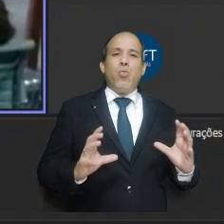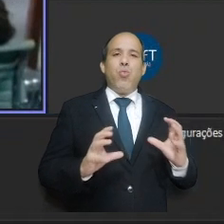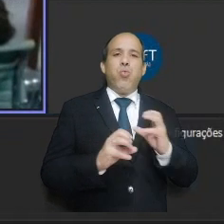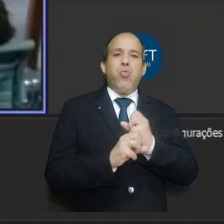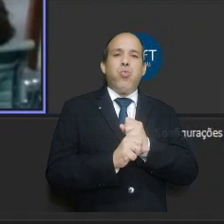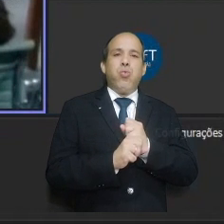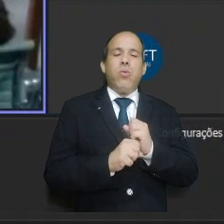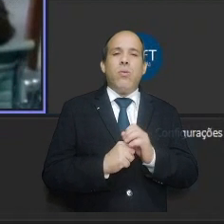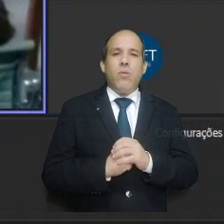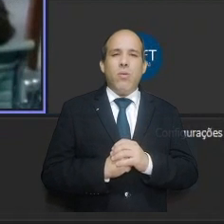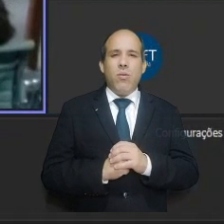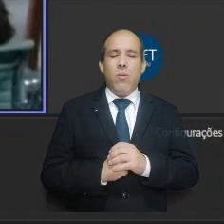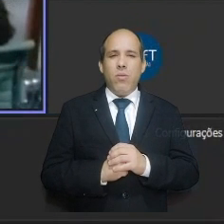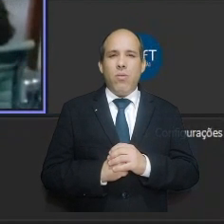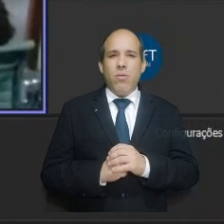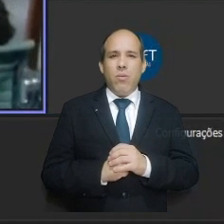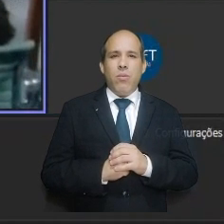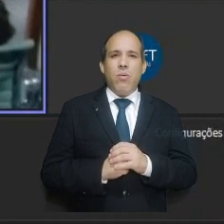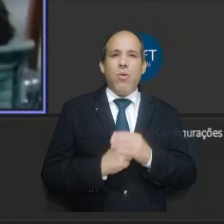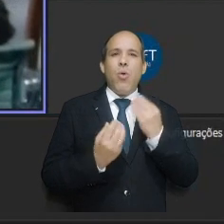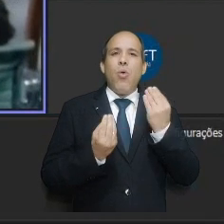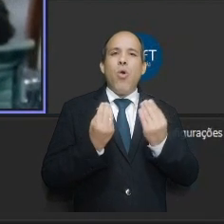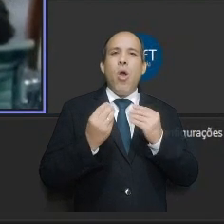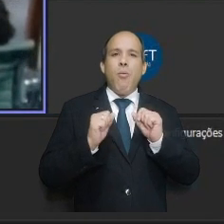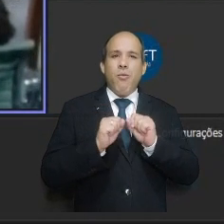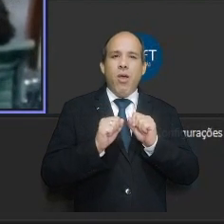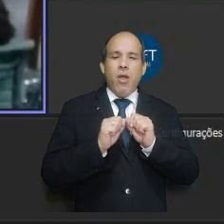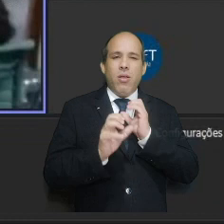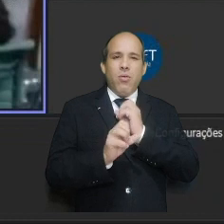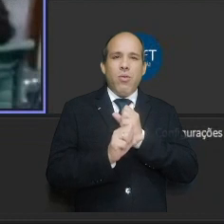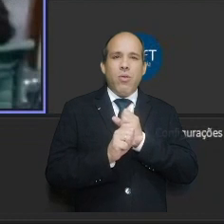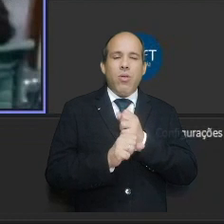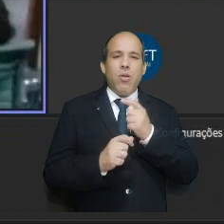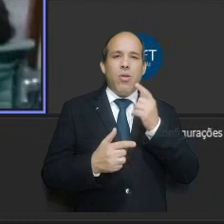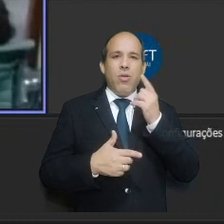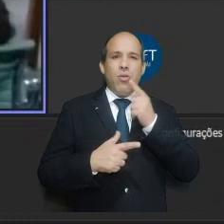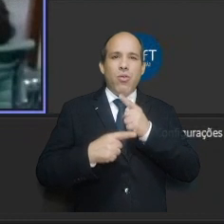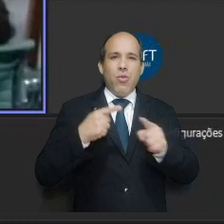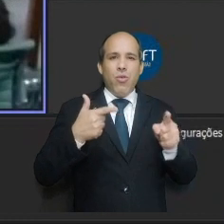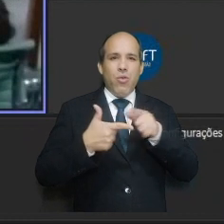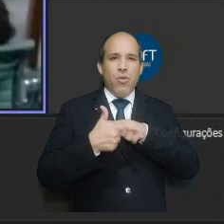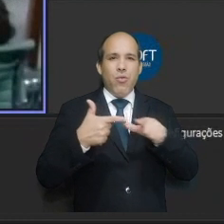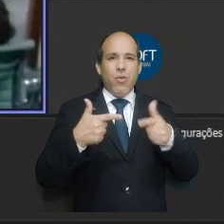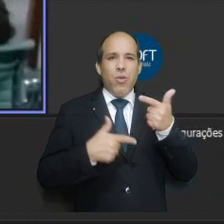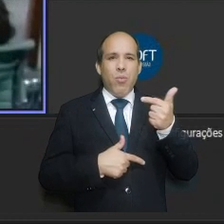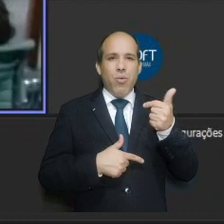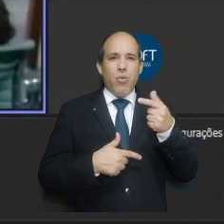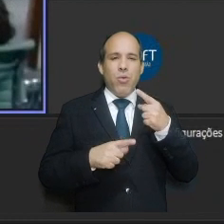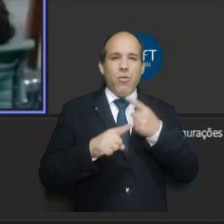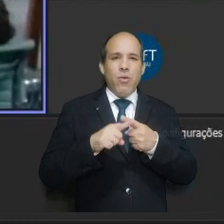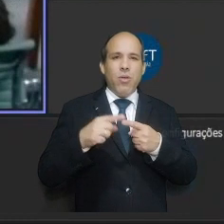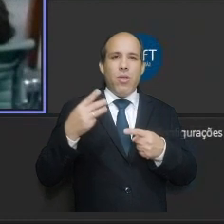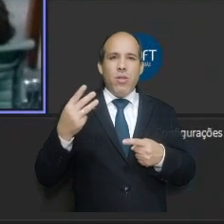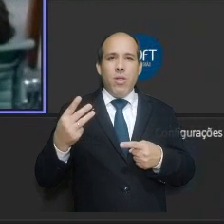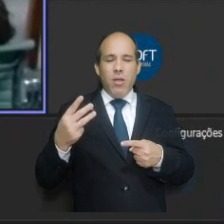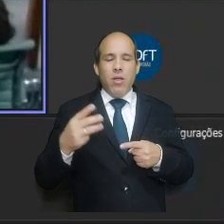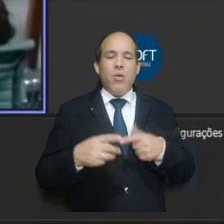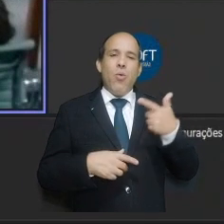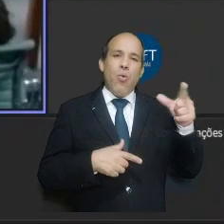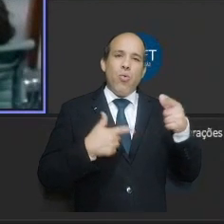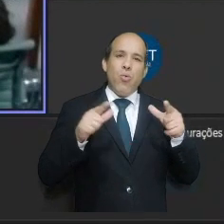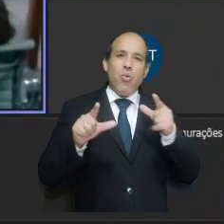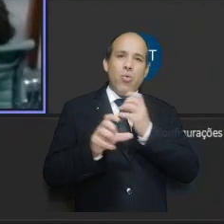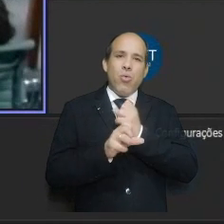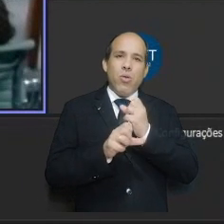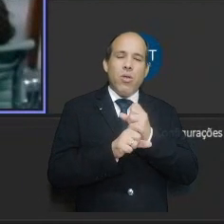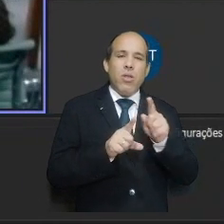hoje, e somadas. Na sequência, aí, presidente, eu ensino como é que vão fazer os cálculos. Divide por 12 para calcular uma verba, divide por 3